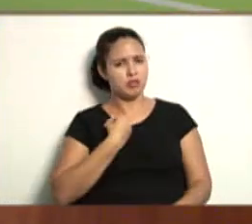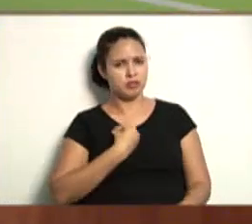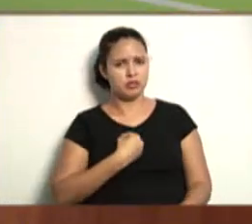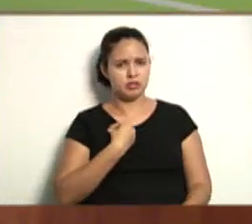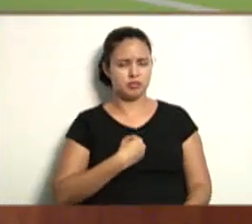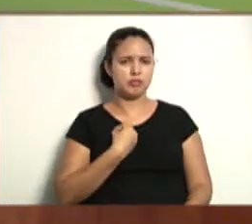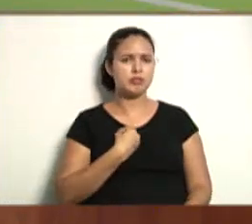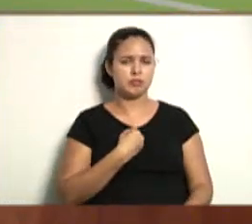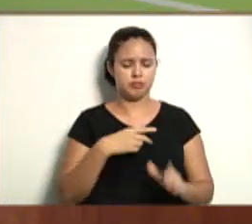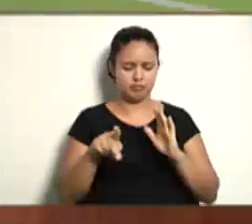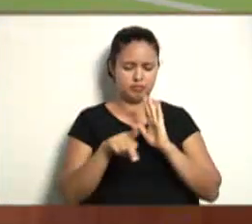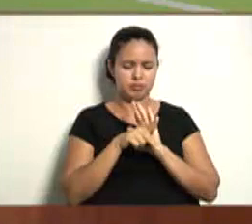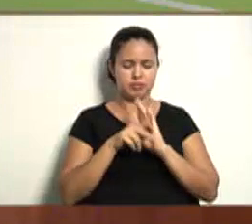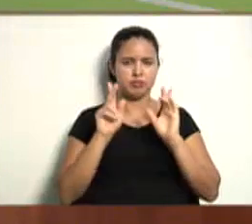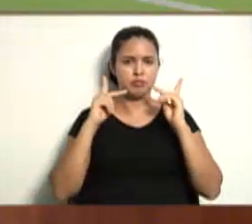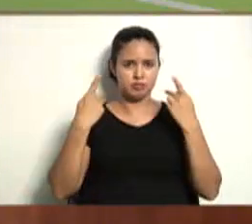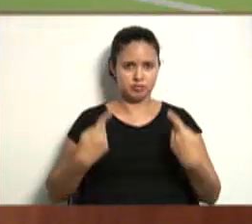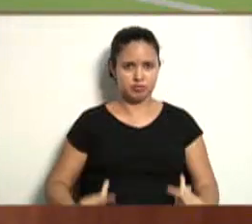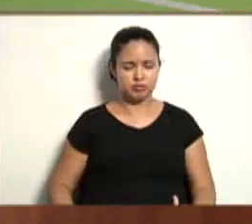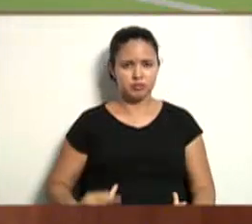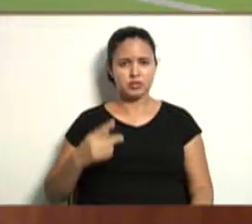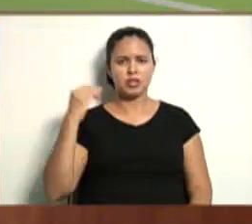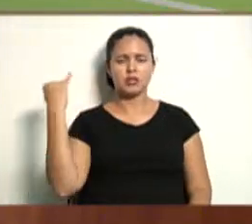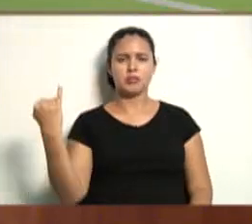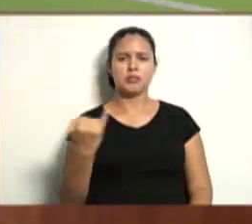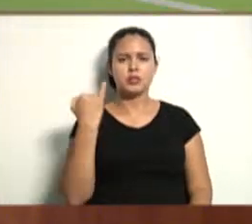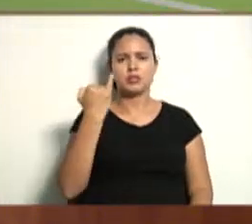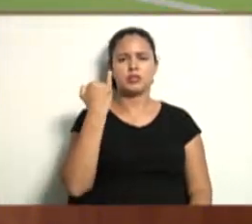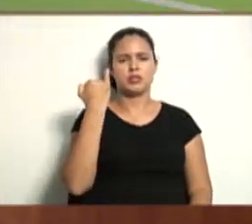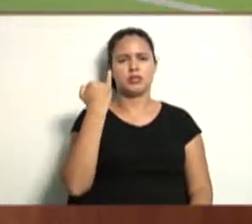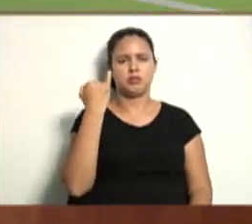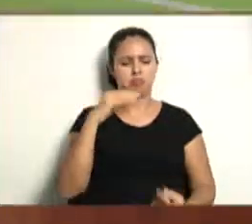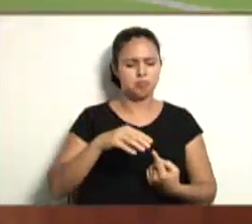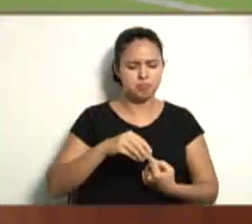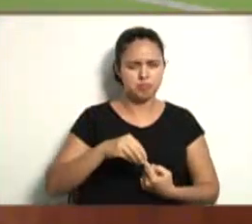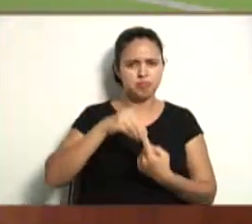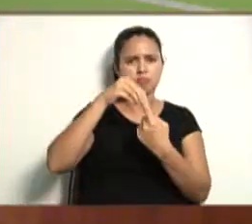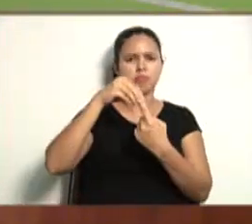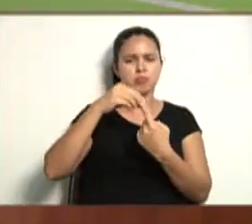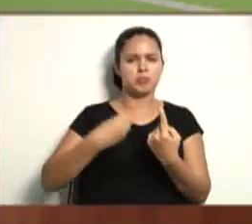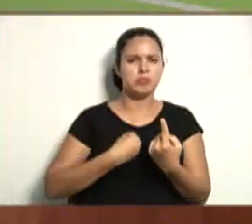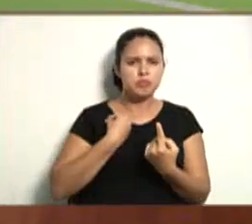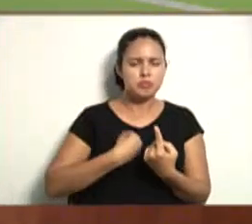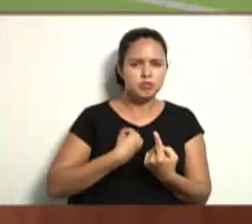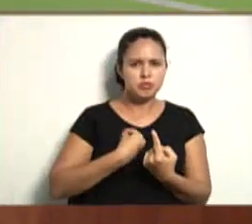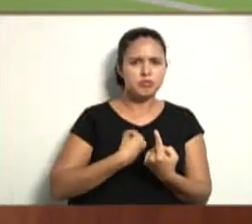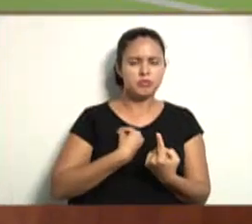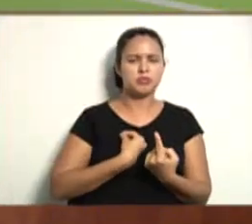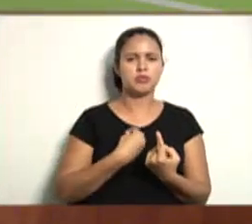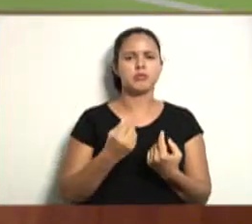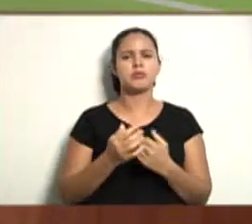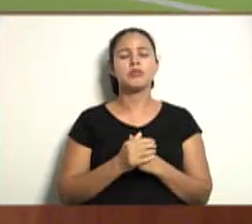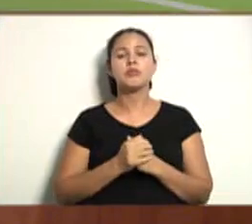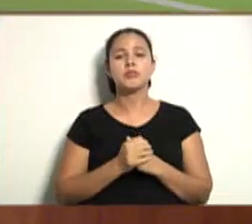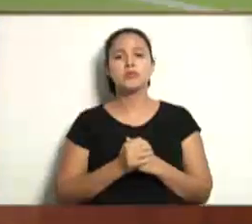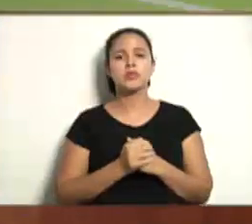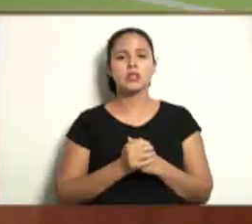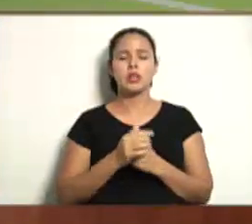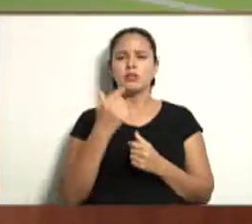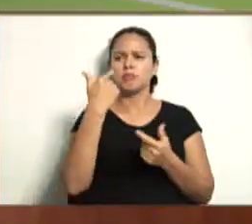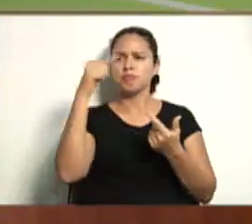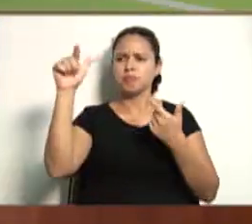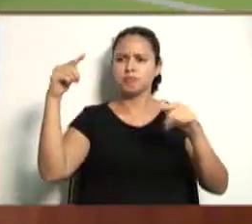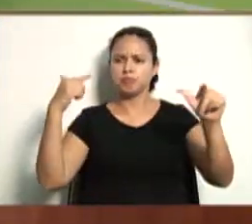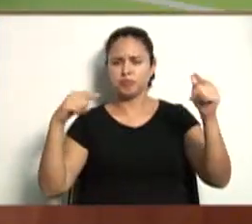ser humano. Ele é essencial na vida do ser humano, ele é fundamental na vida do ser humano. Várias outras